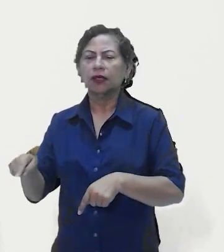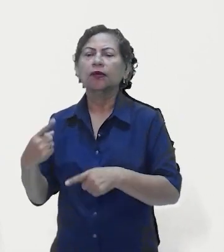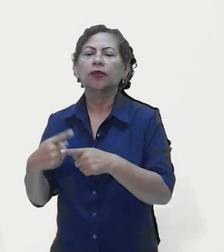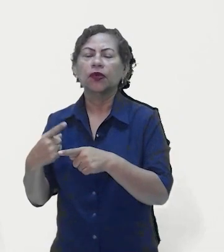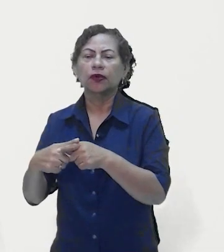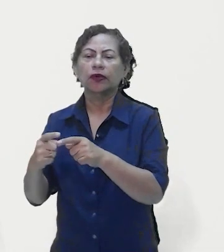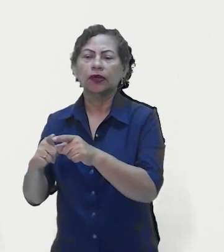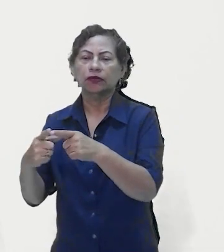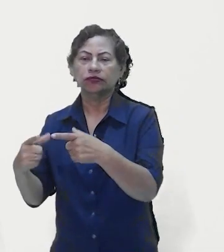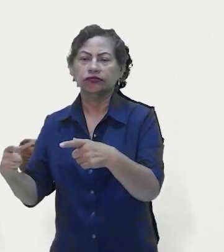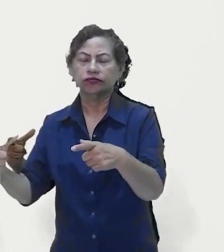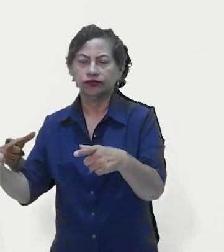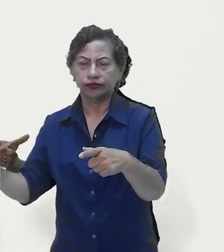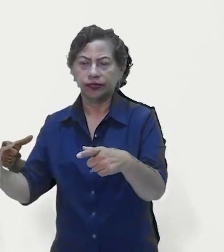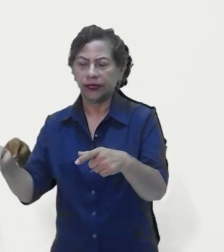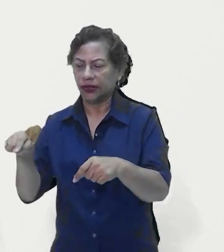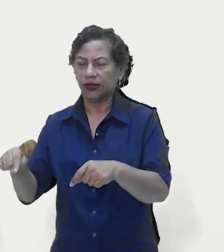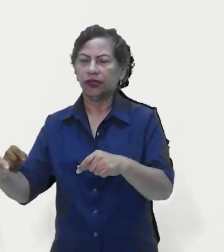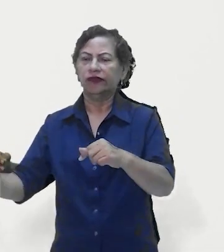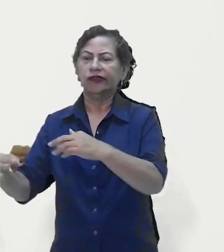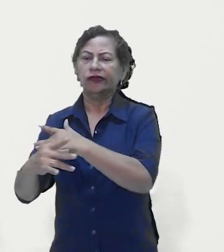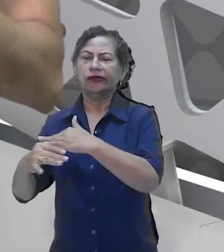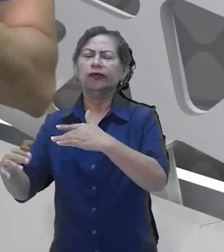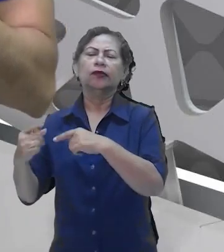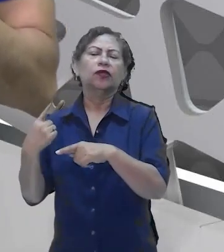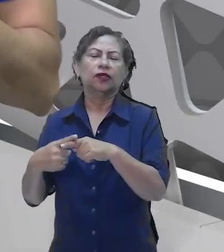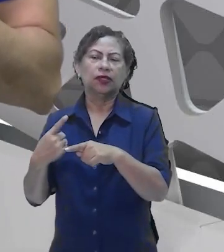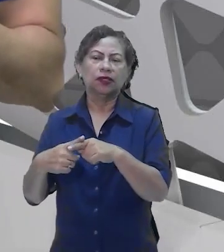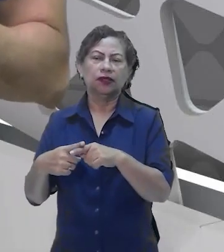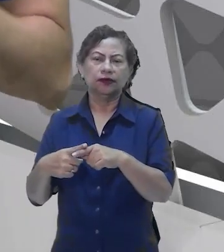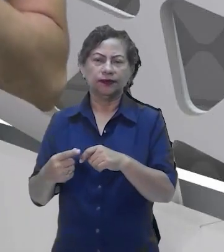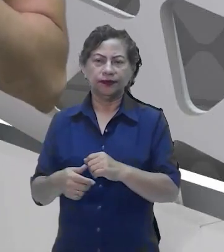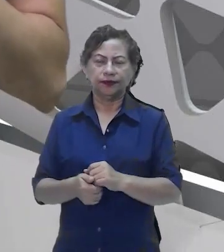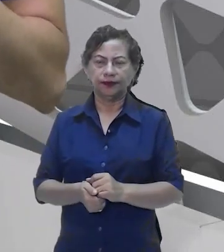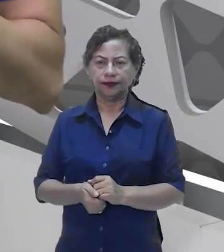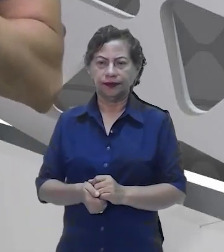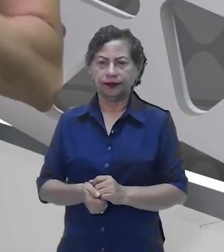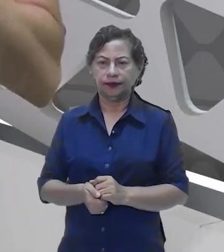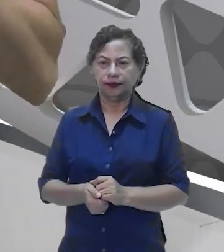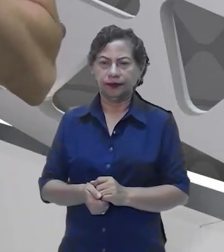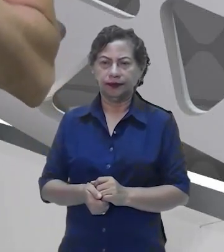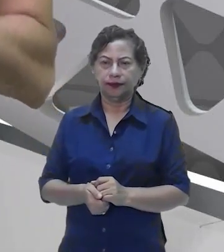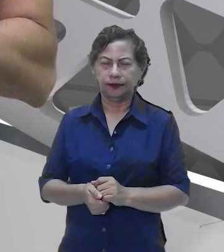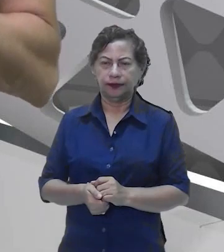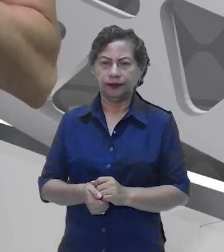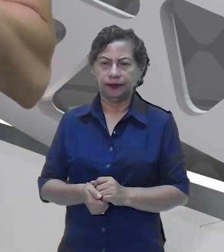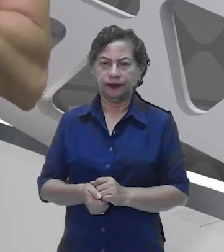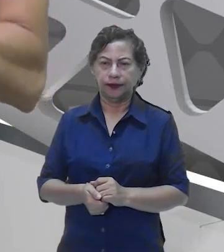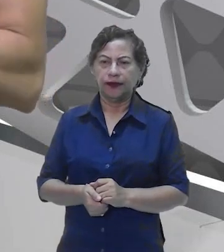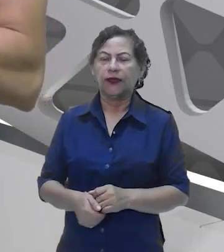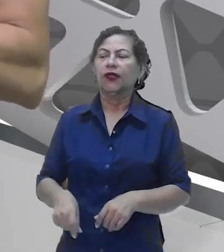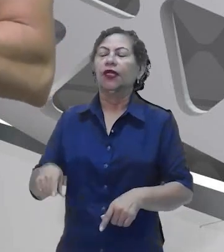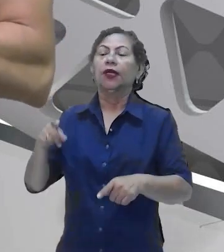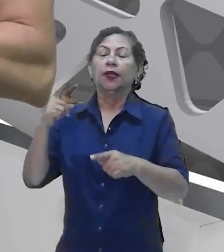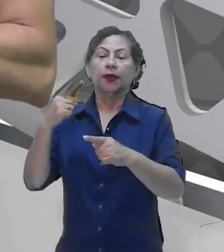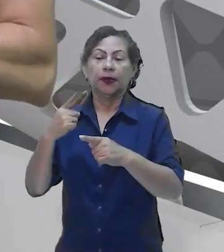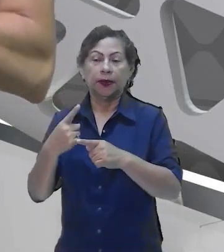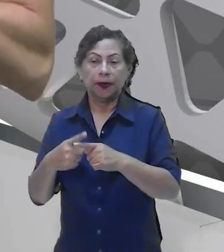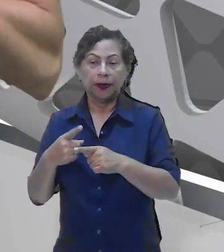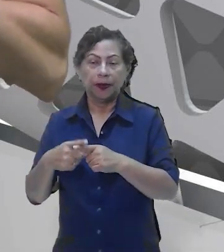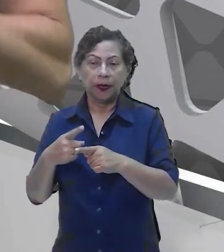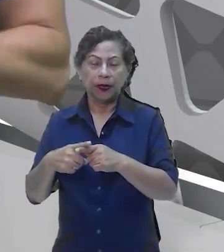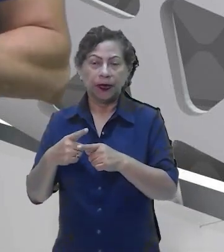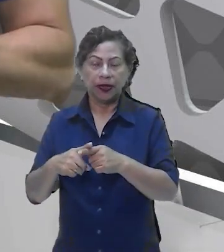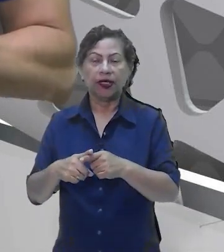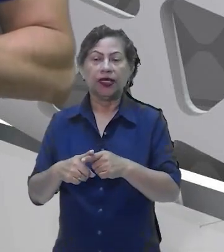populacional urbano, ele foi provocado, ele só foi possível graças ao êxodo rural, tá certo?